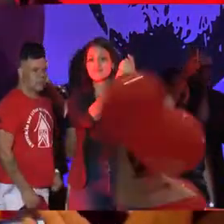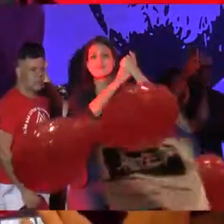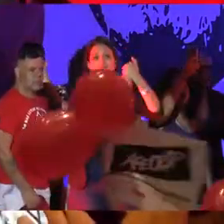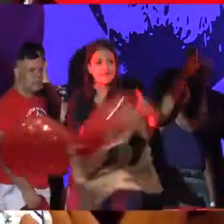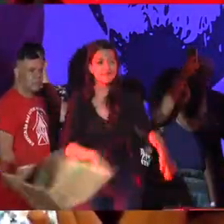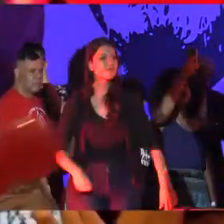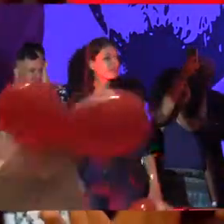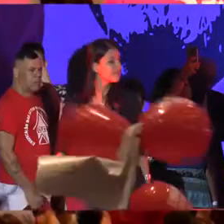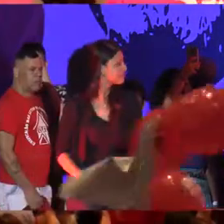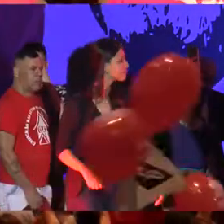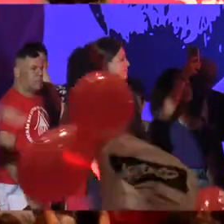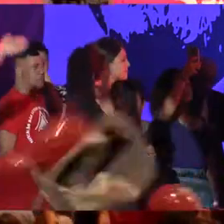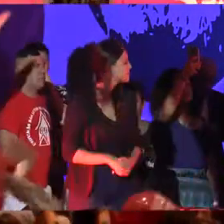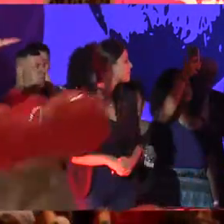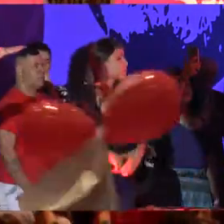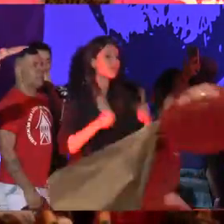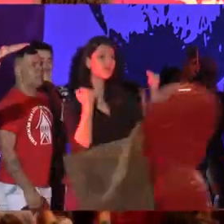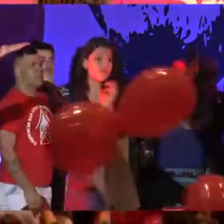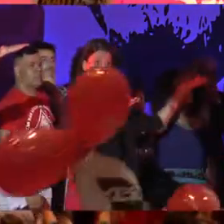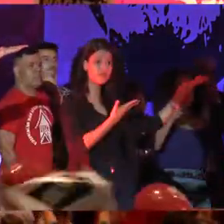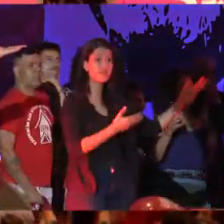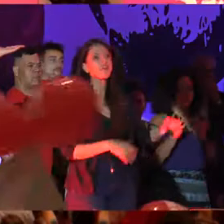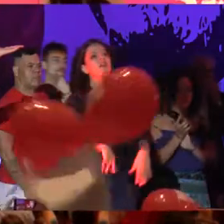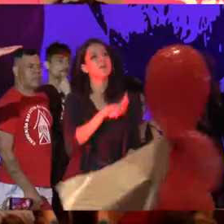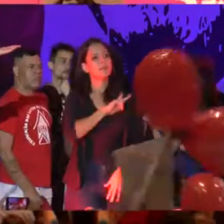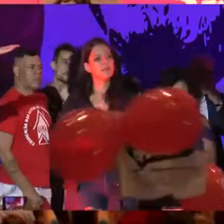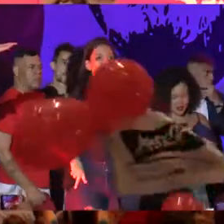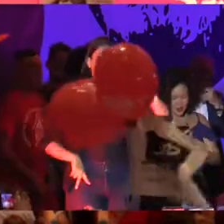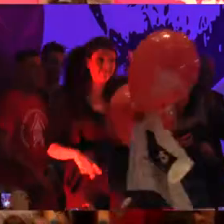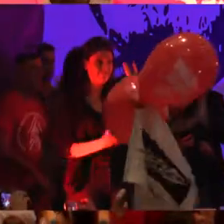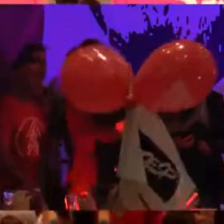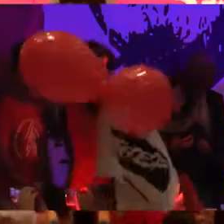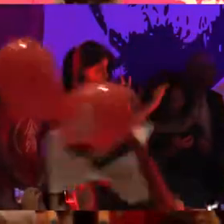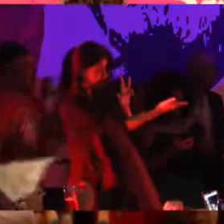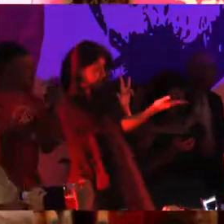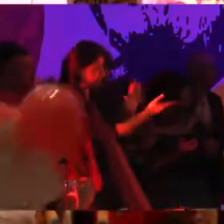povo. Com vocês, presidente Lula!